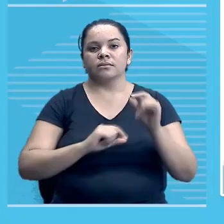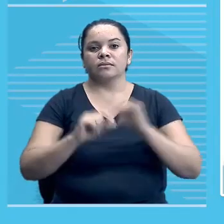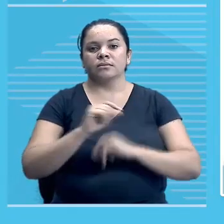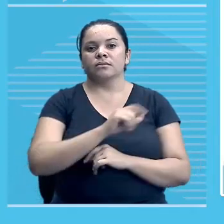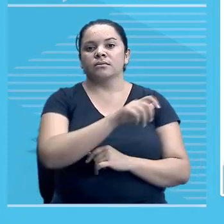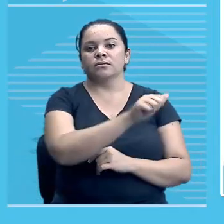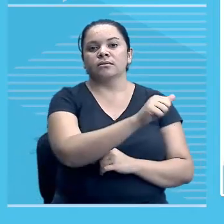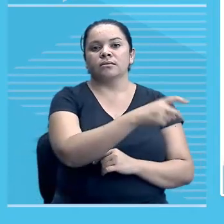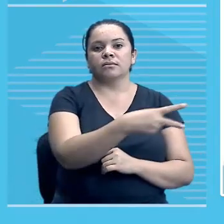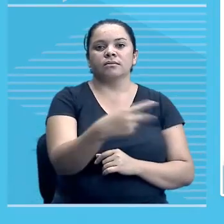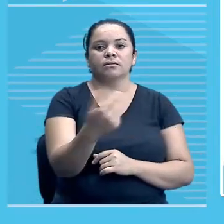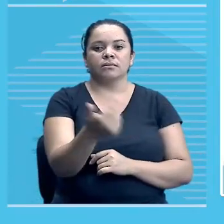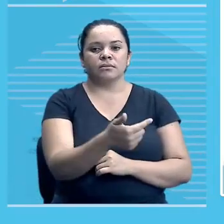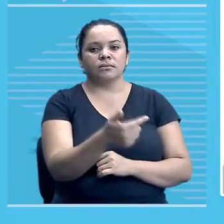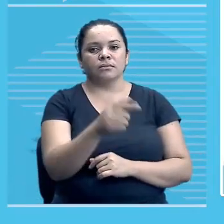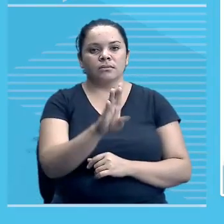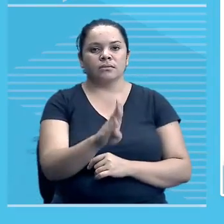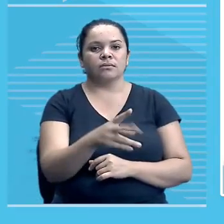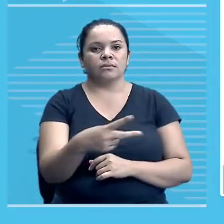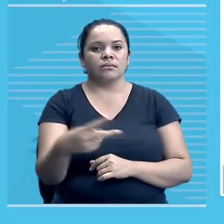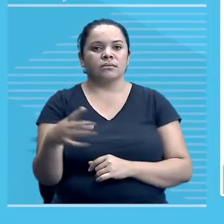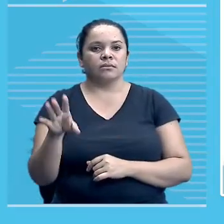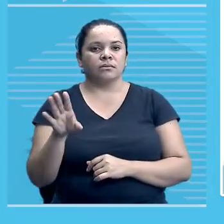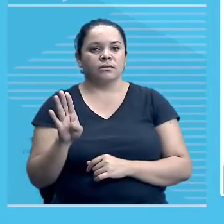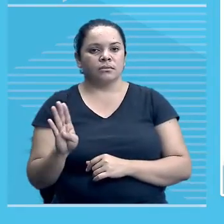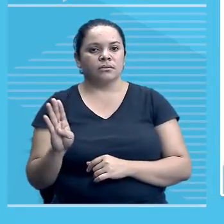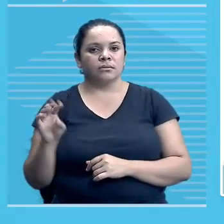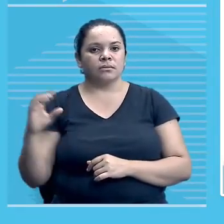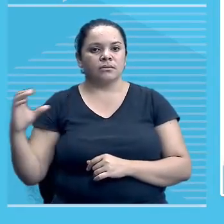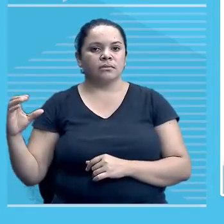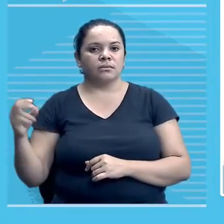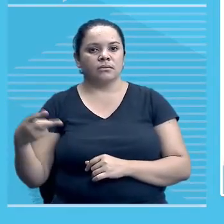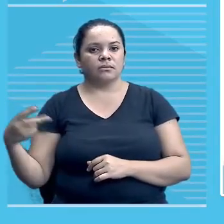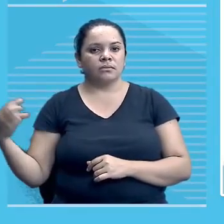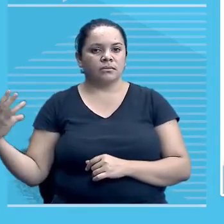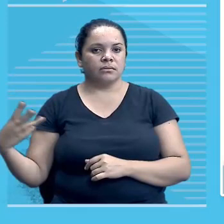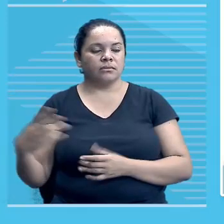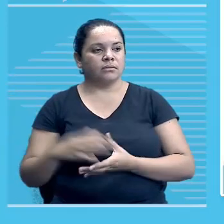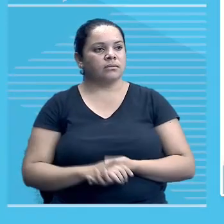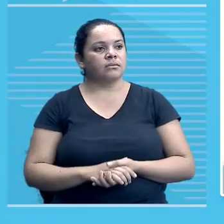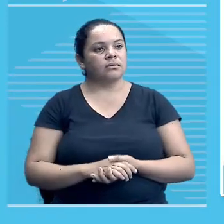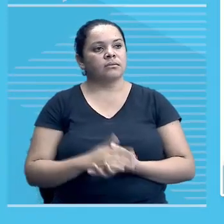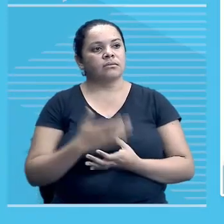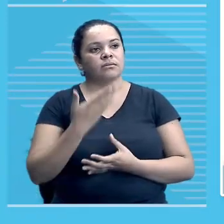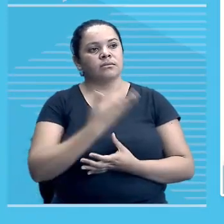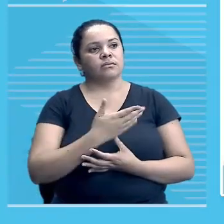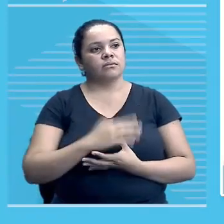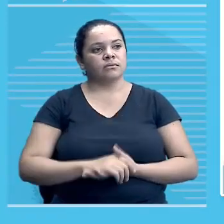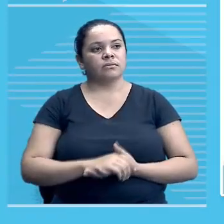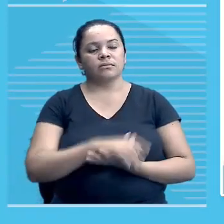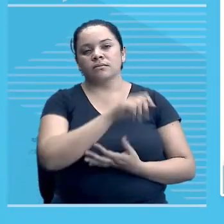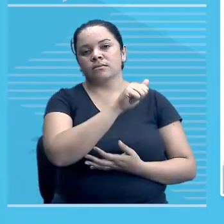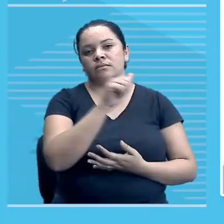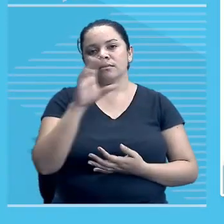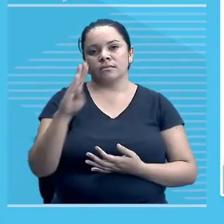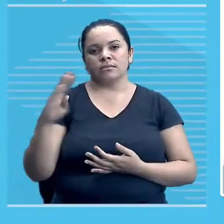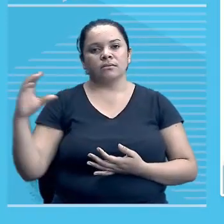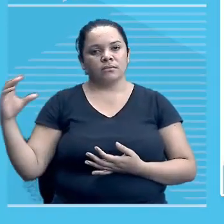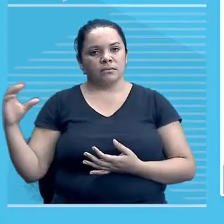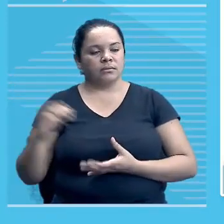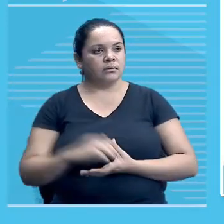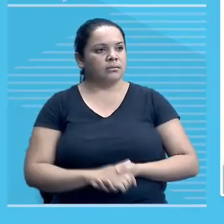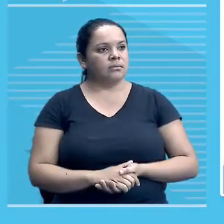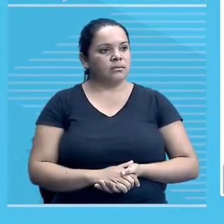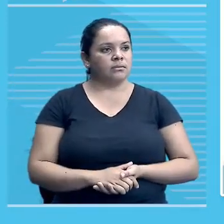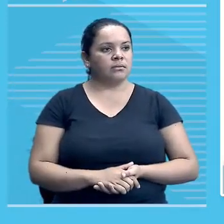2, B igual a 4 e o C igual a 3. Observa, né, Gabriel? Nós temos aqui todos